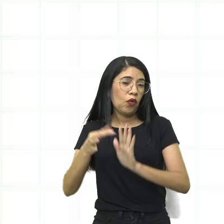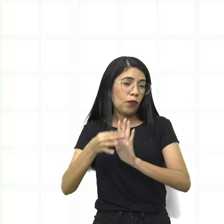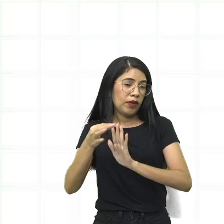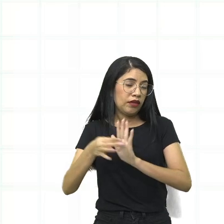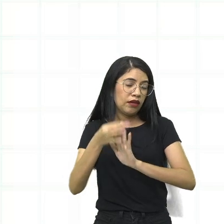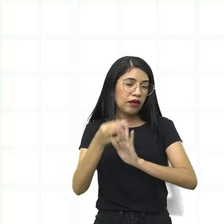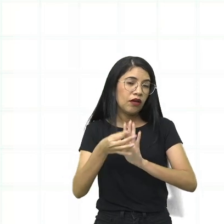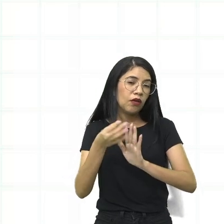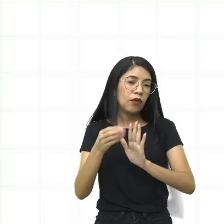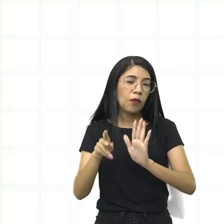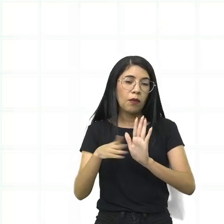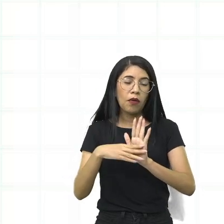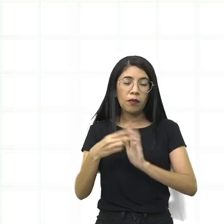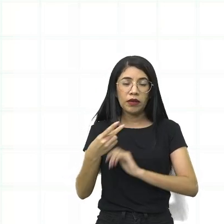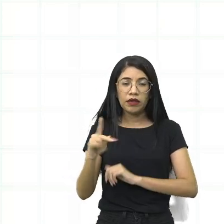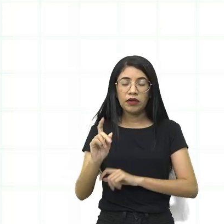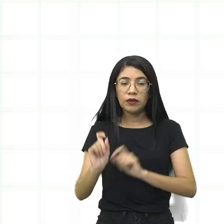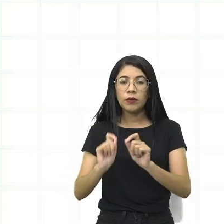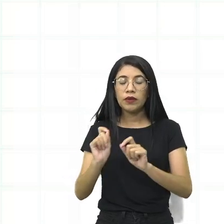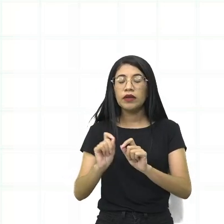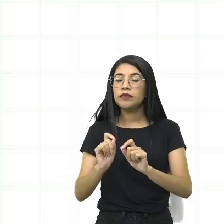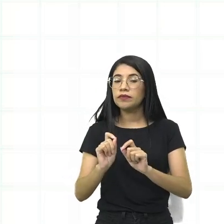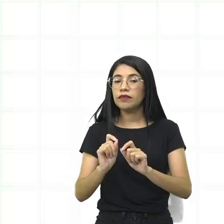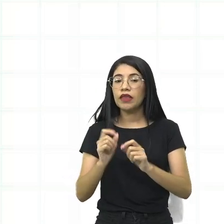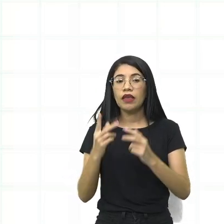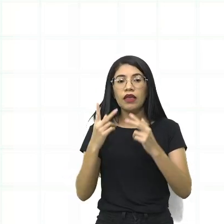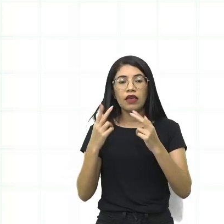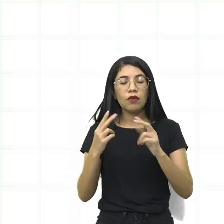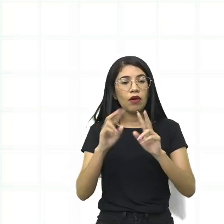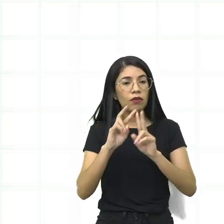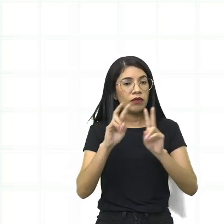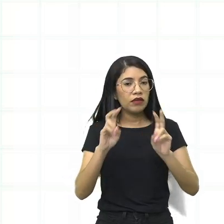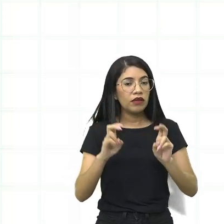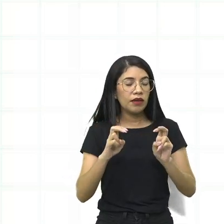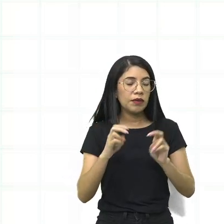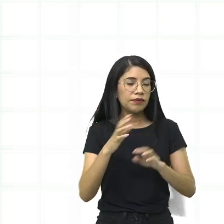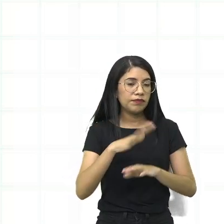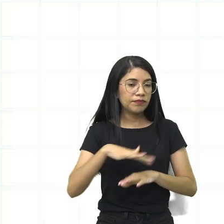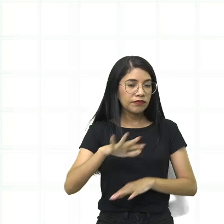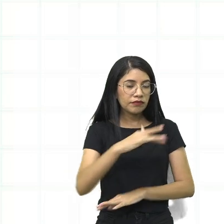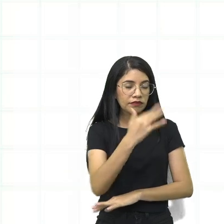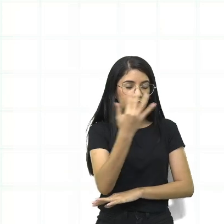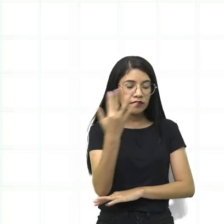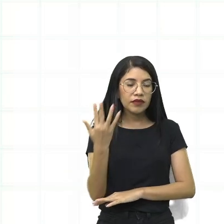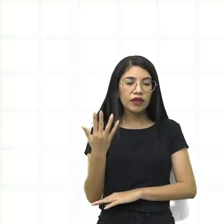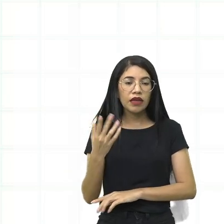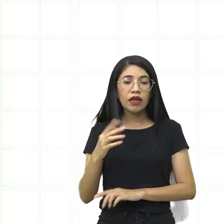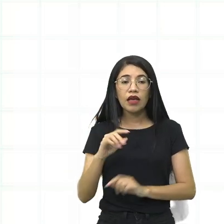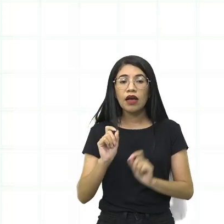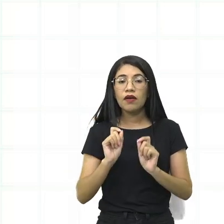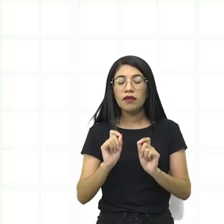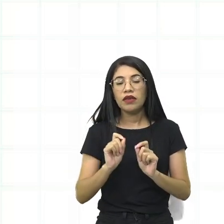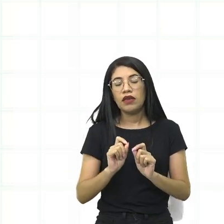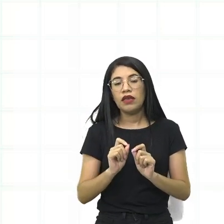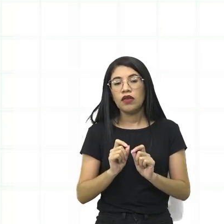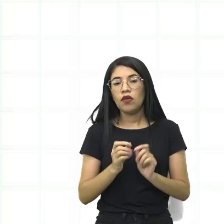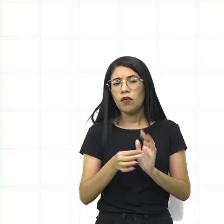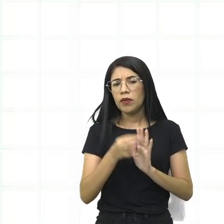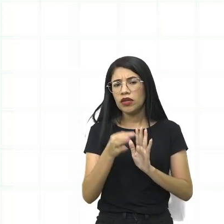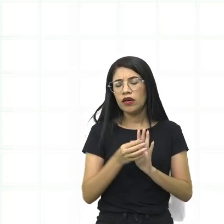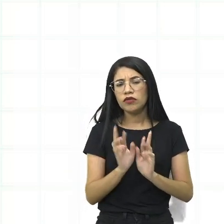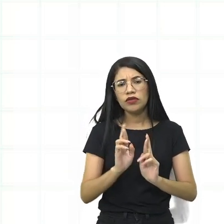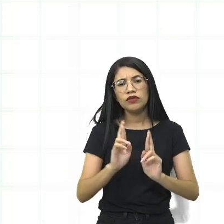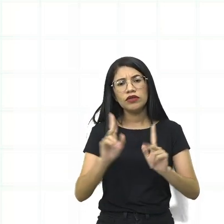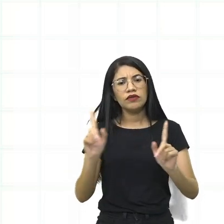opinando sobre esse mesmo fato, né, do desmatamento na Amazônia, com outras colocações, né? Que é diferente do que a